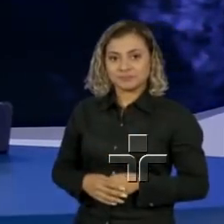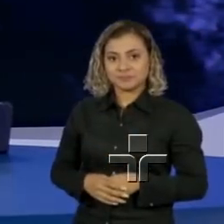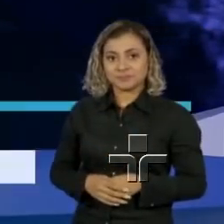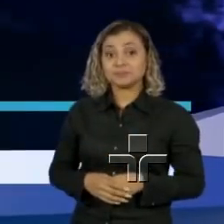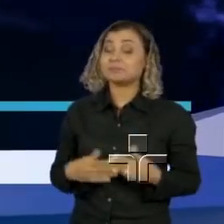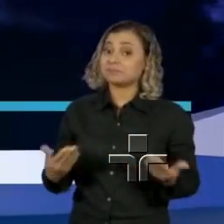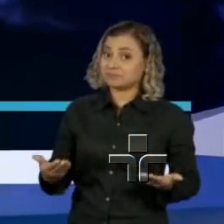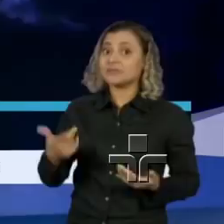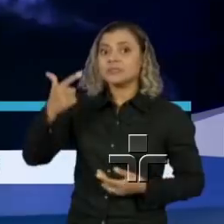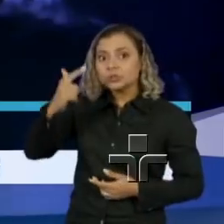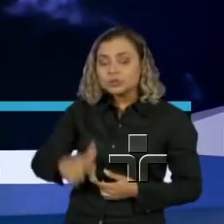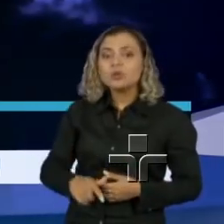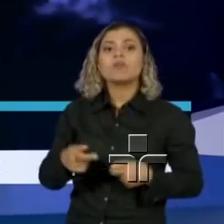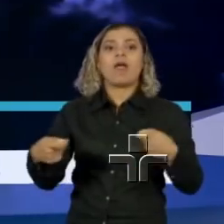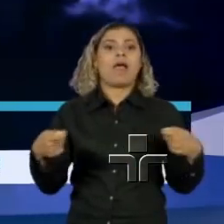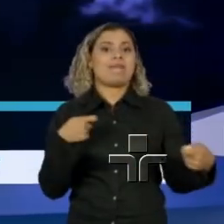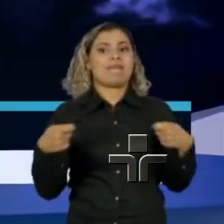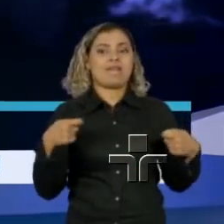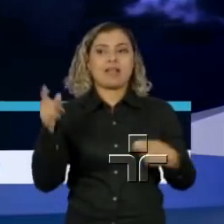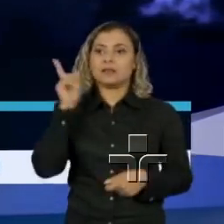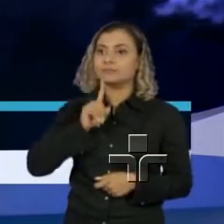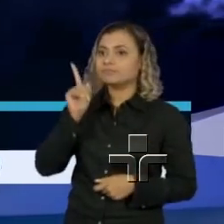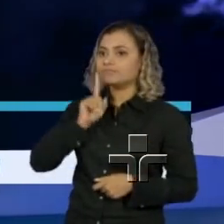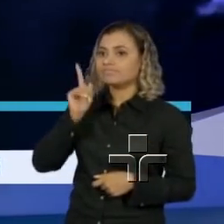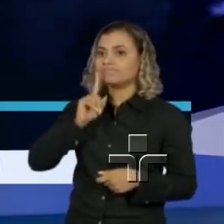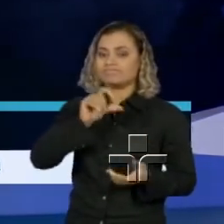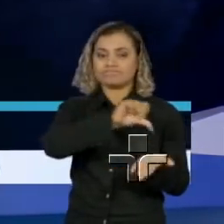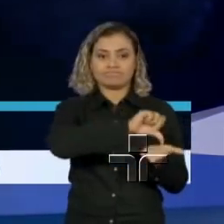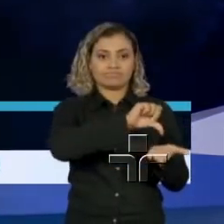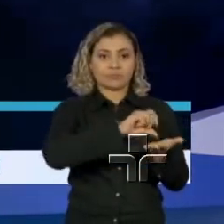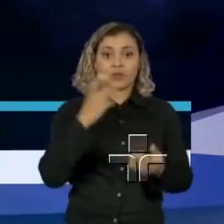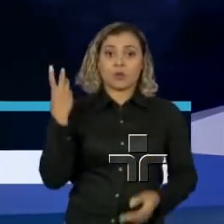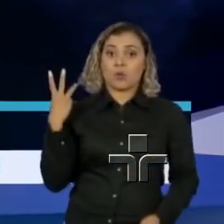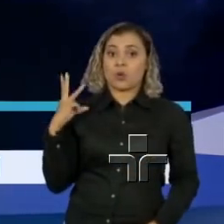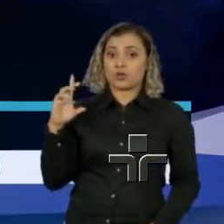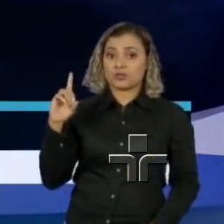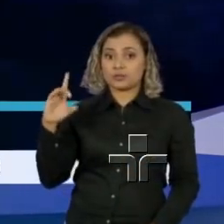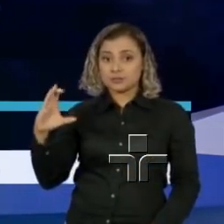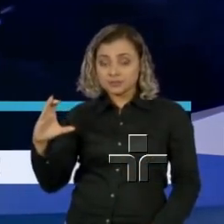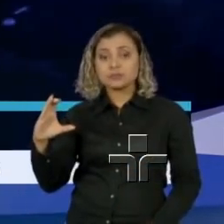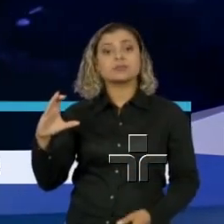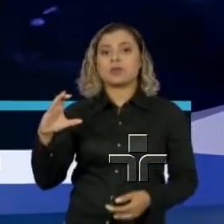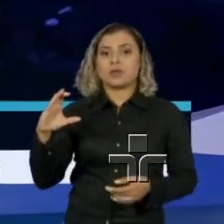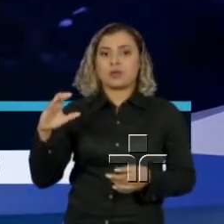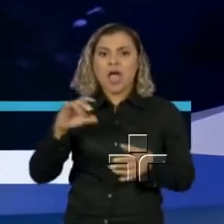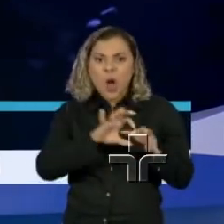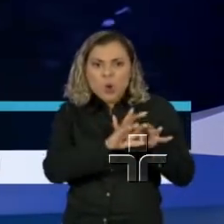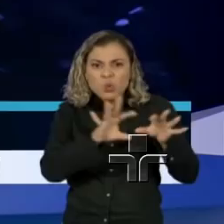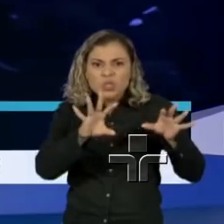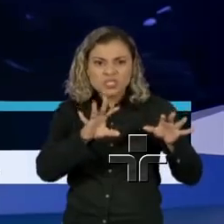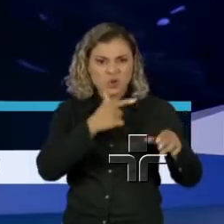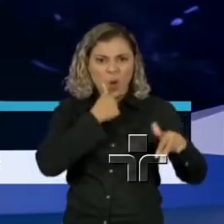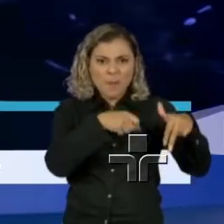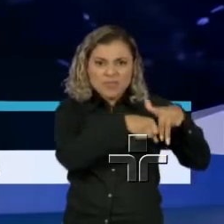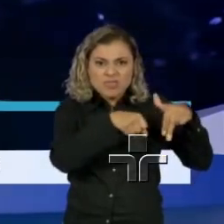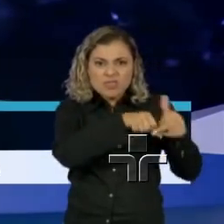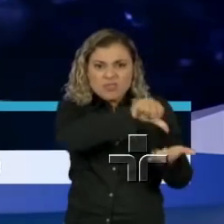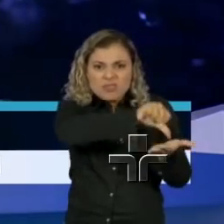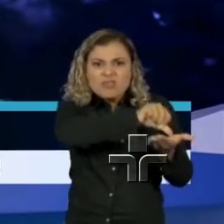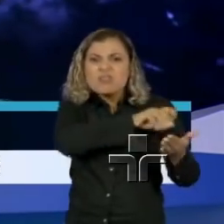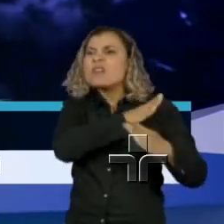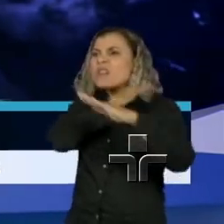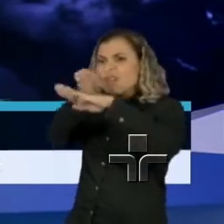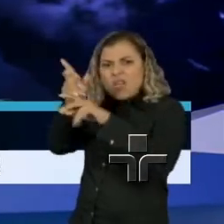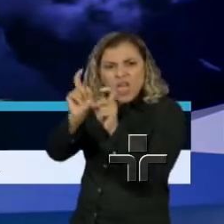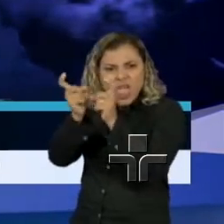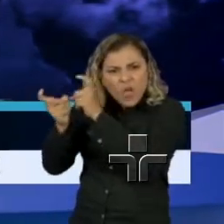Em mais um episódio da crise entre Estados Unidos e Irã, Washington teria negado visto para o chanceler iraniano participar de uma reunião na ONU.